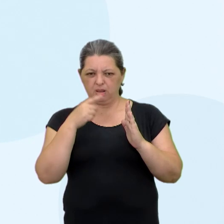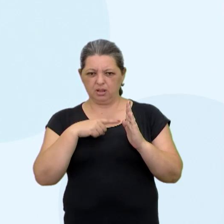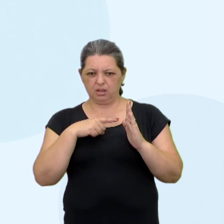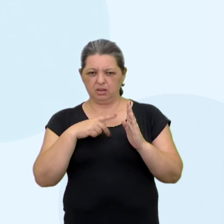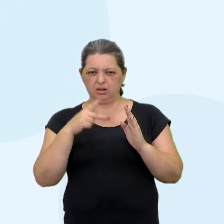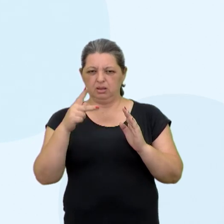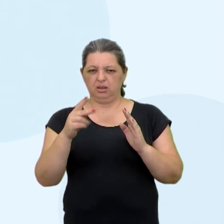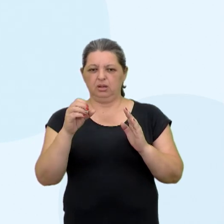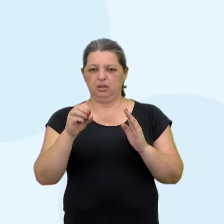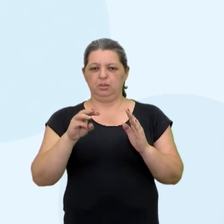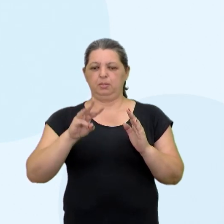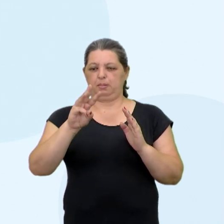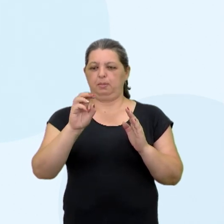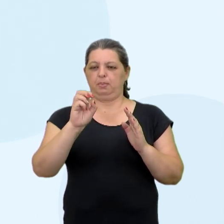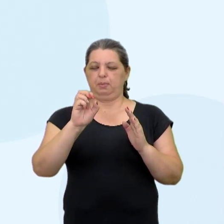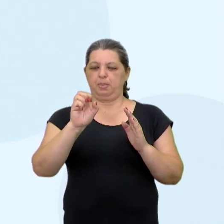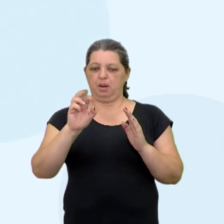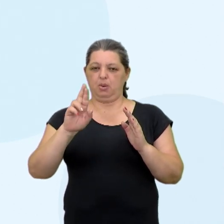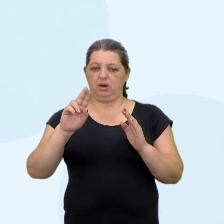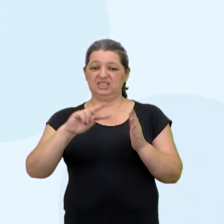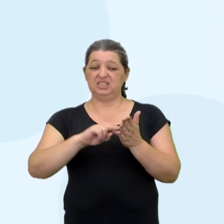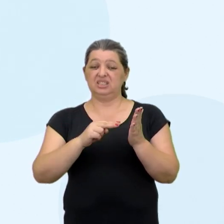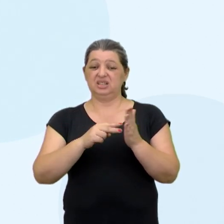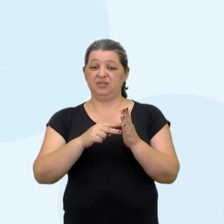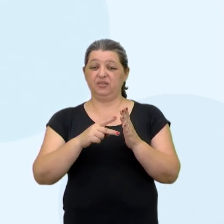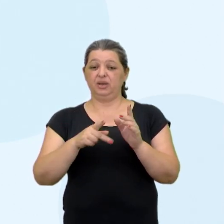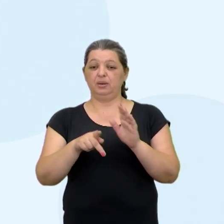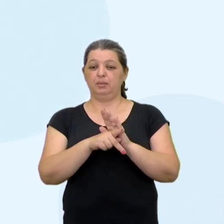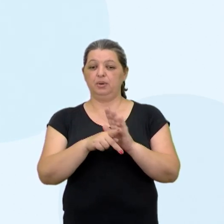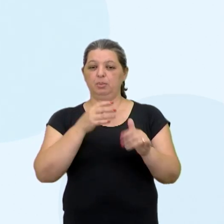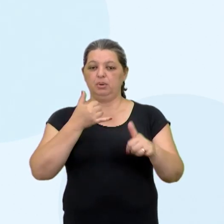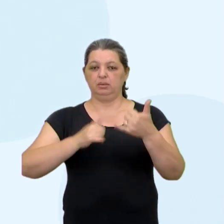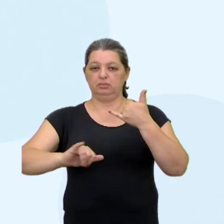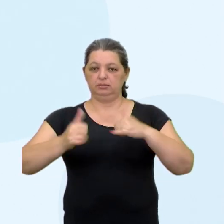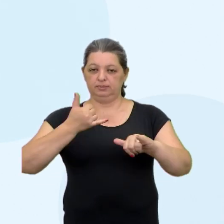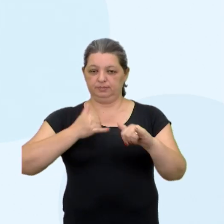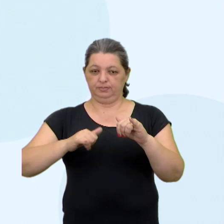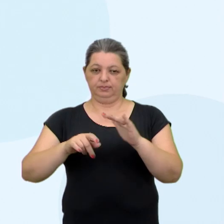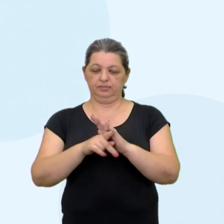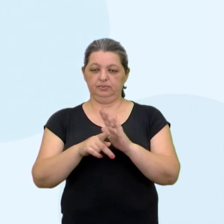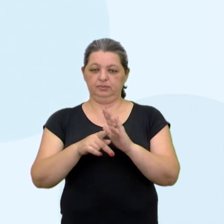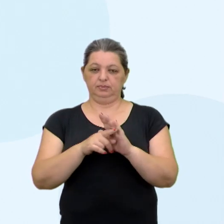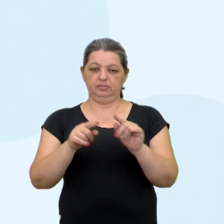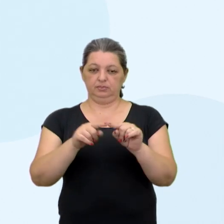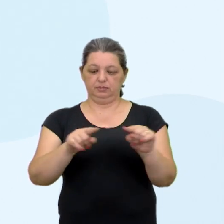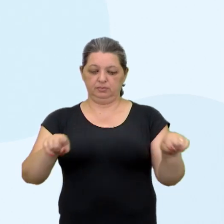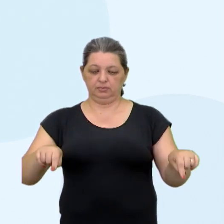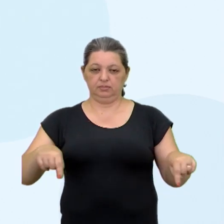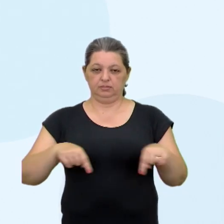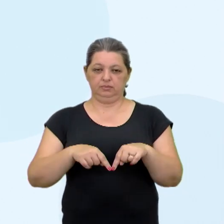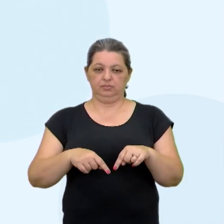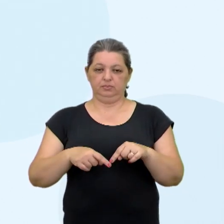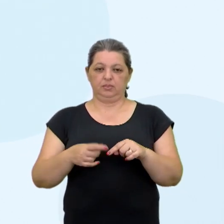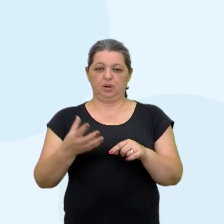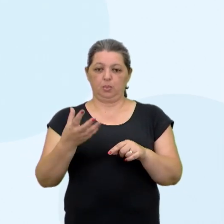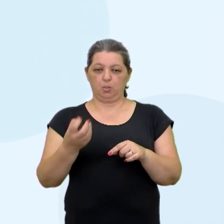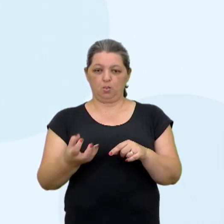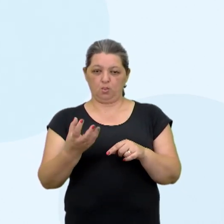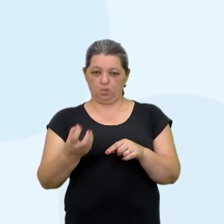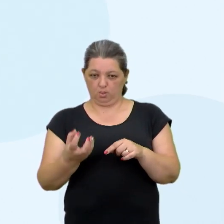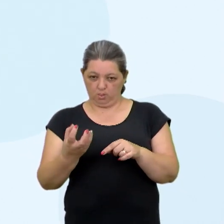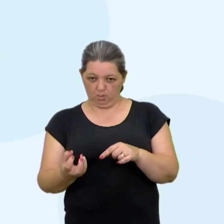power. Power é o quê? Força. É isso, eletricidade. Então, essa é a placa de alimentação, tá? Então, o